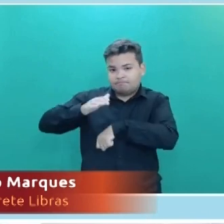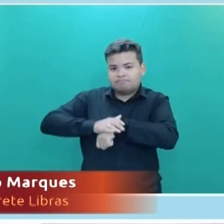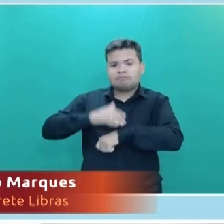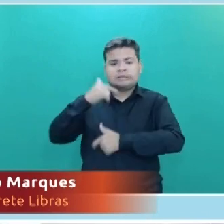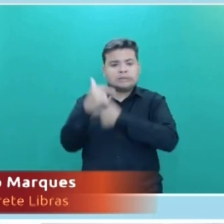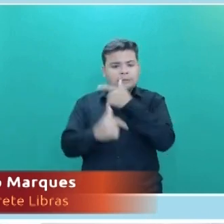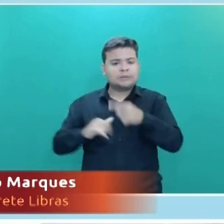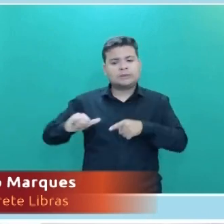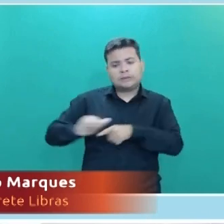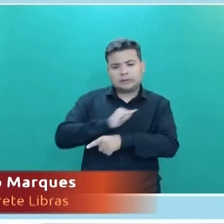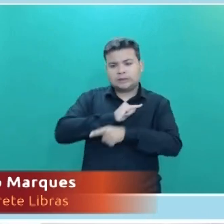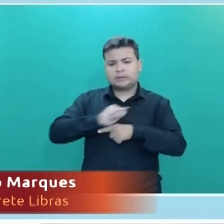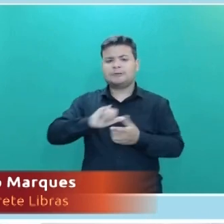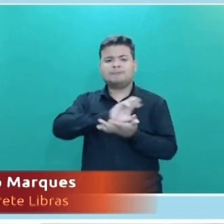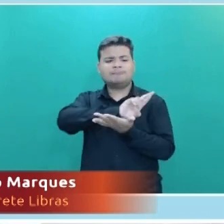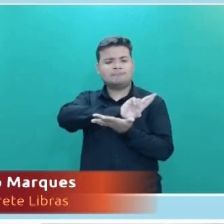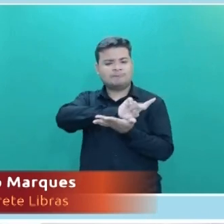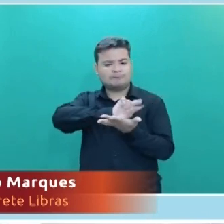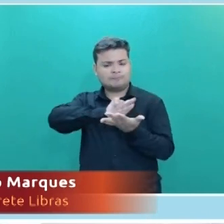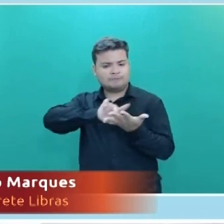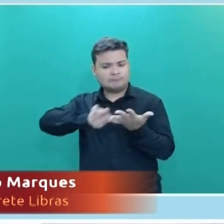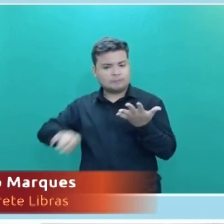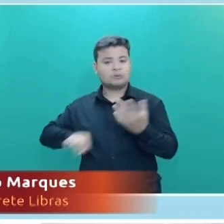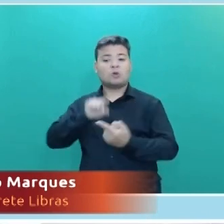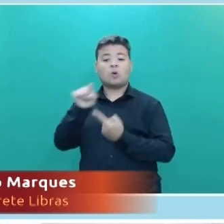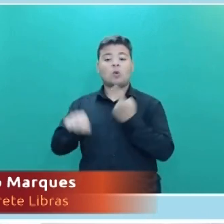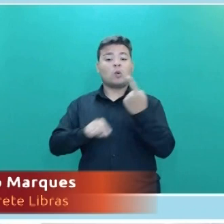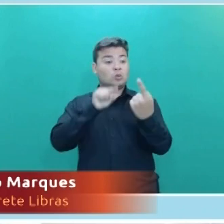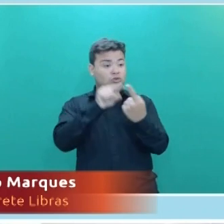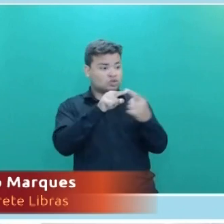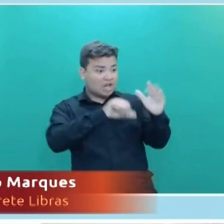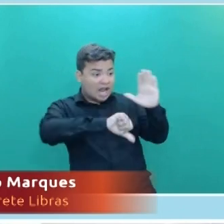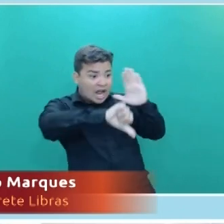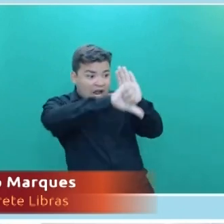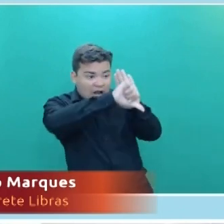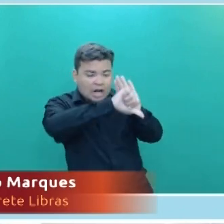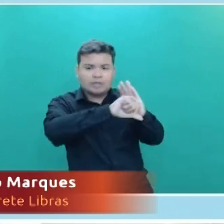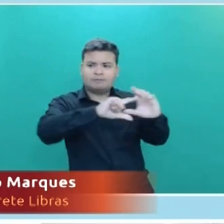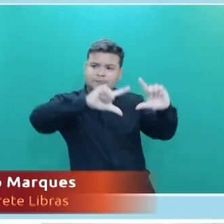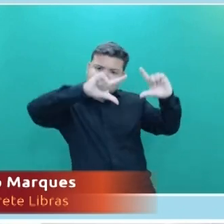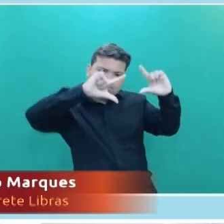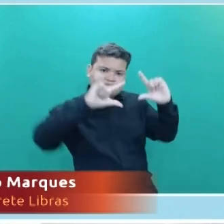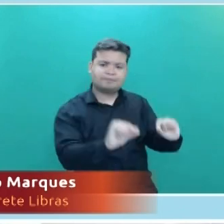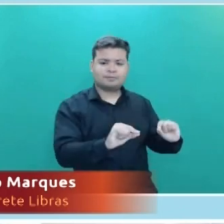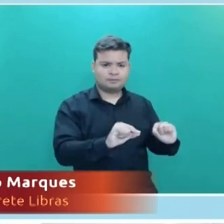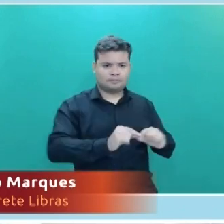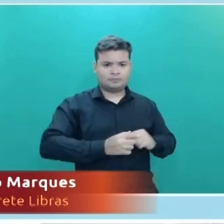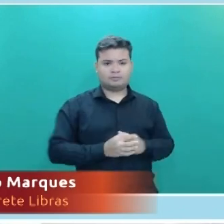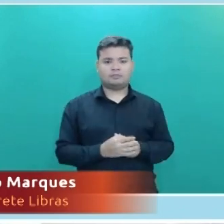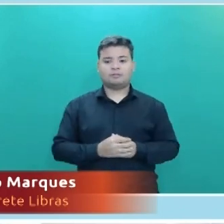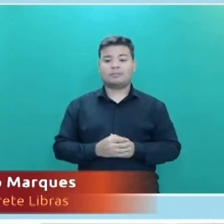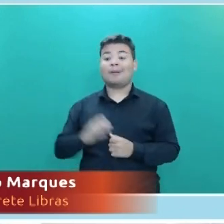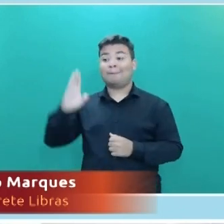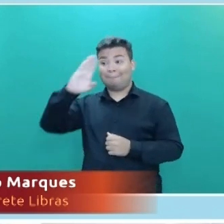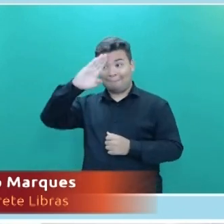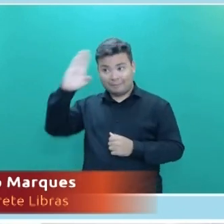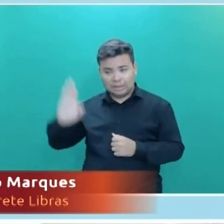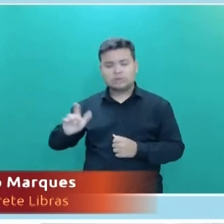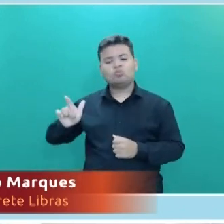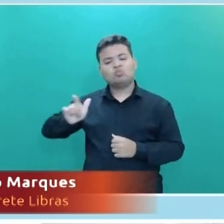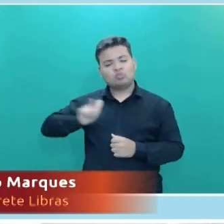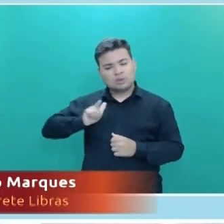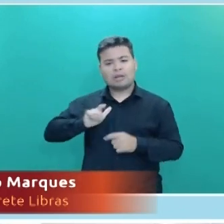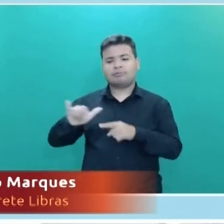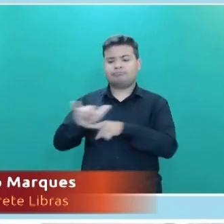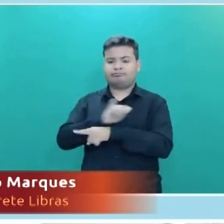para conter a expansão desse crime. O Brasil tem muitos instrumentos, né? Falta,